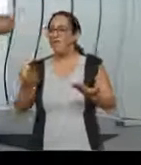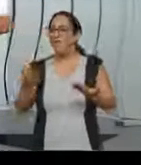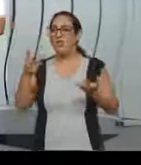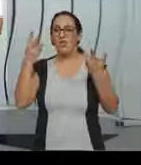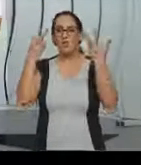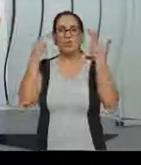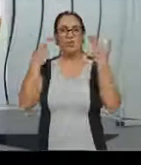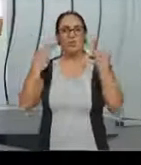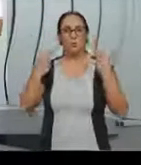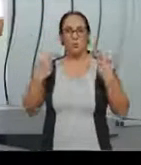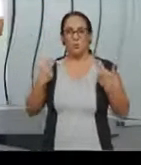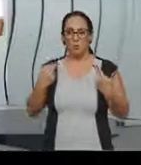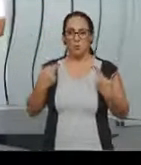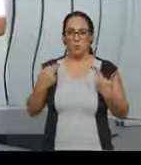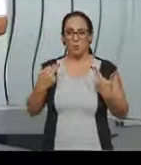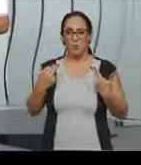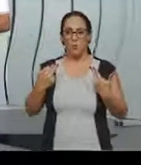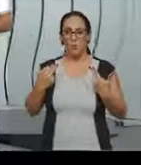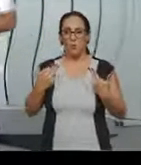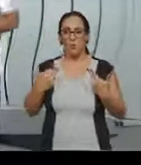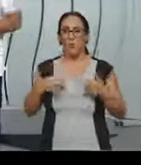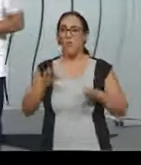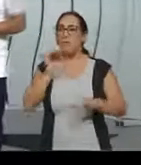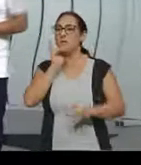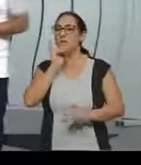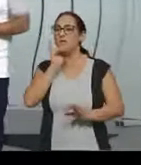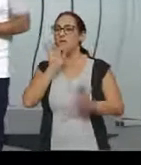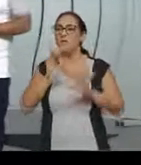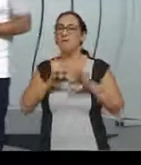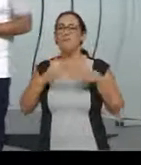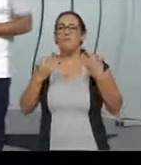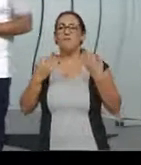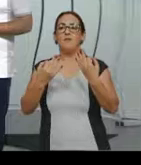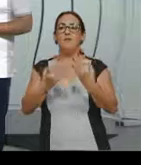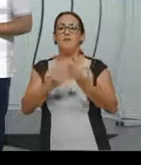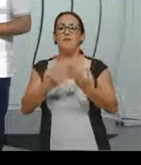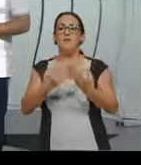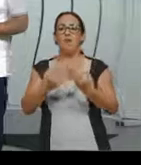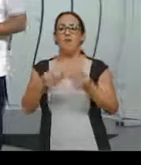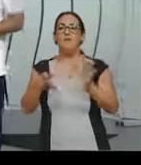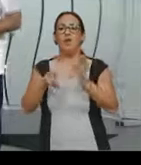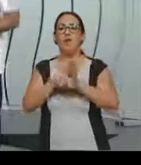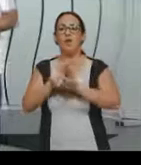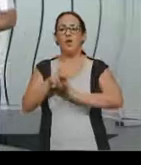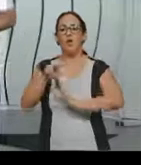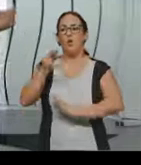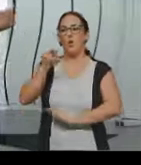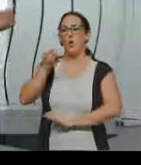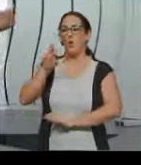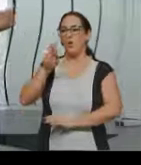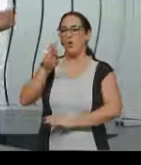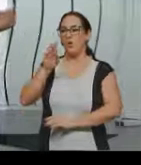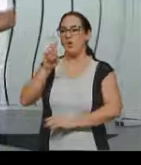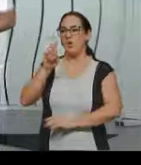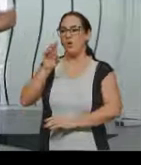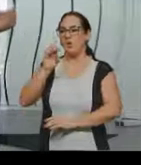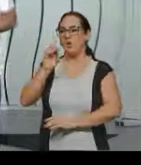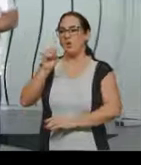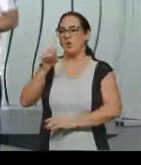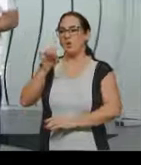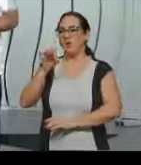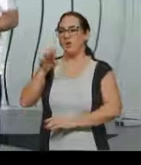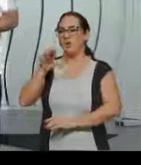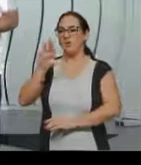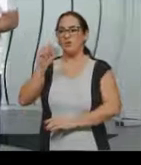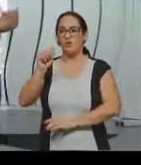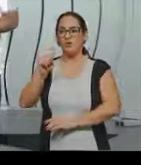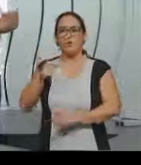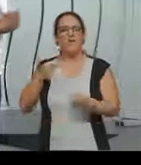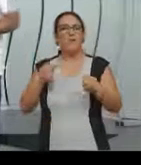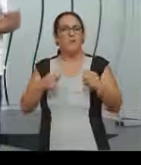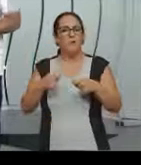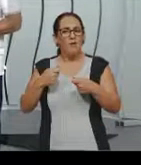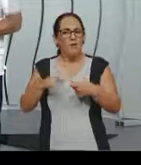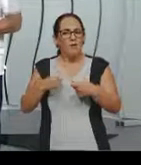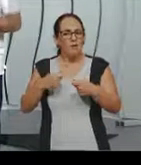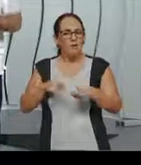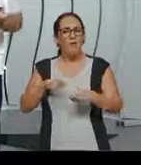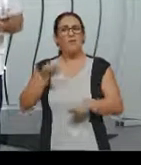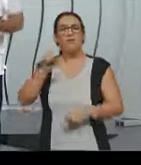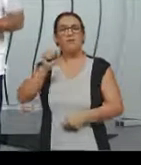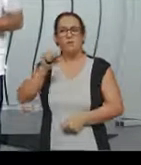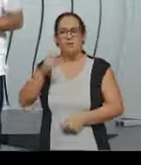natural que uma família nordestina, por exemplo, precisando se sustentar, precisando lutar pela